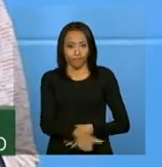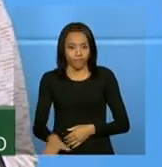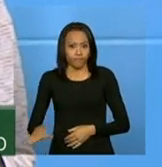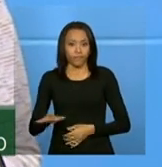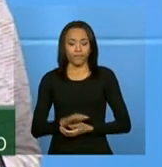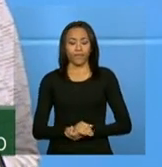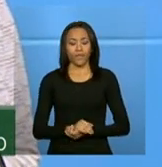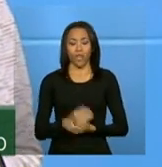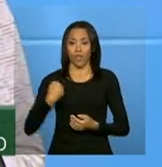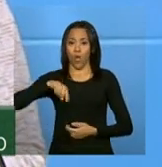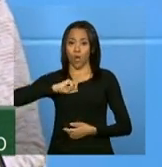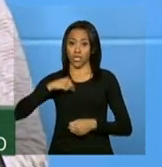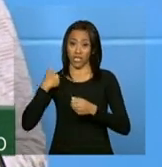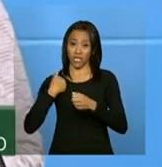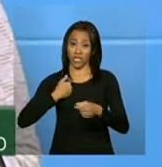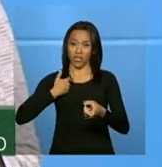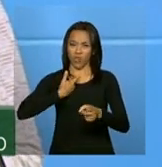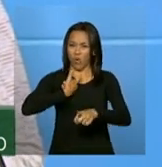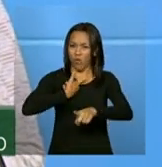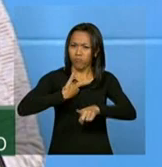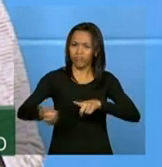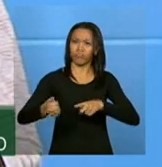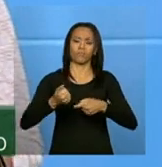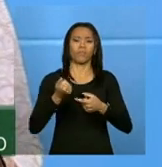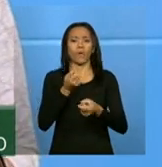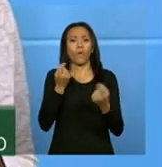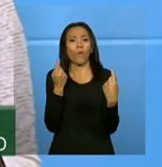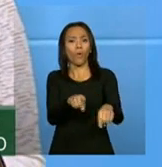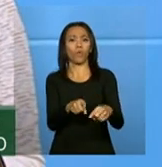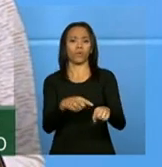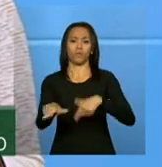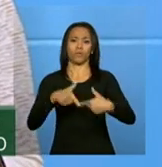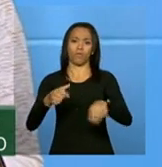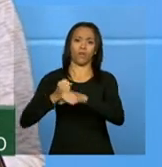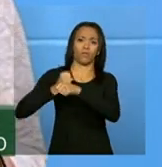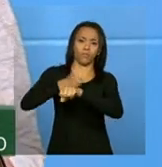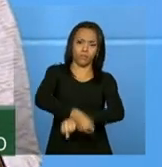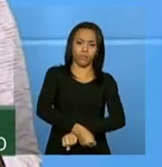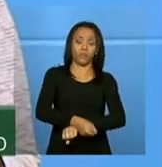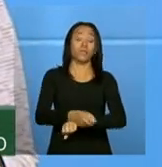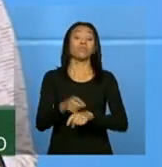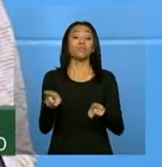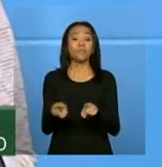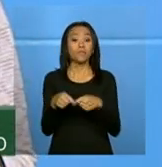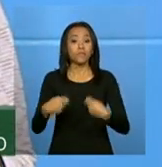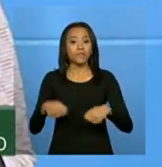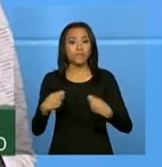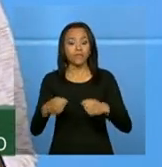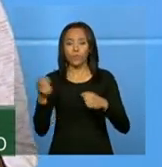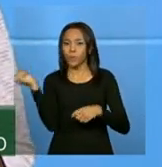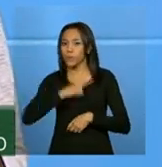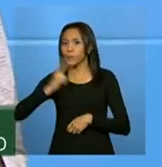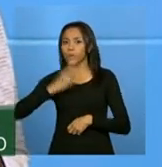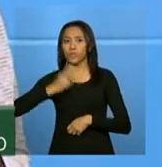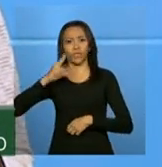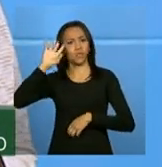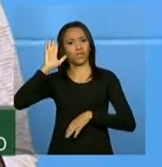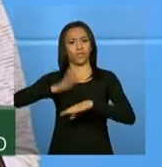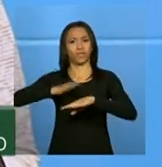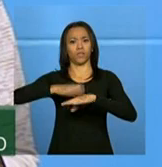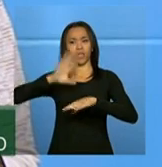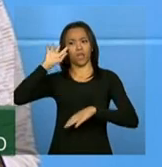Estamos aqui combatendo o trabalho infantil e, para isso, precisamos de uma abordagem inclusiva. O sentido de urgência não pode